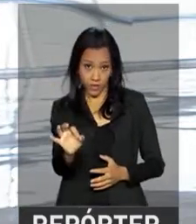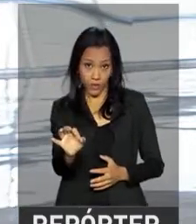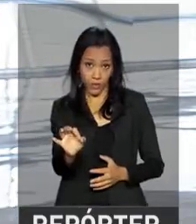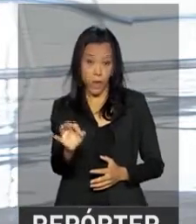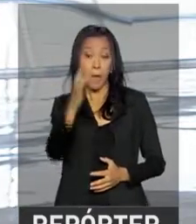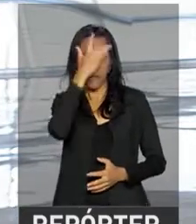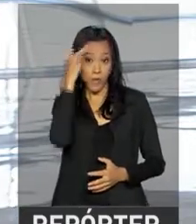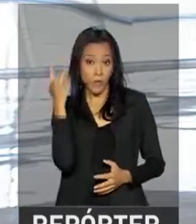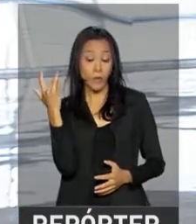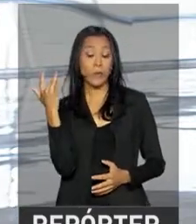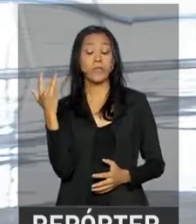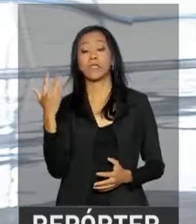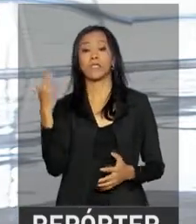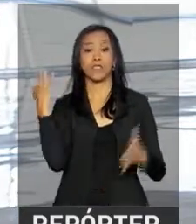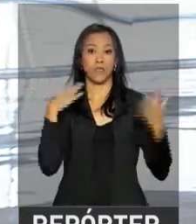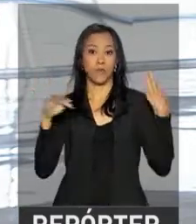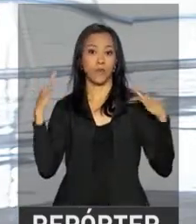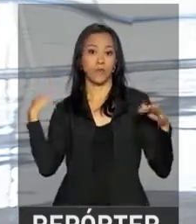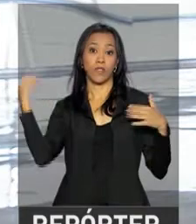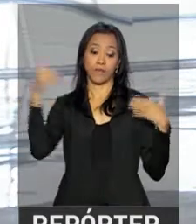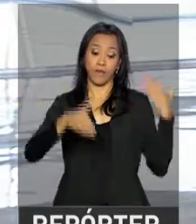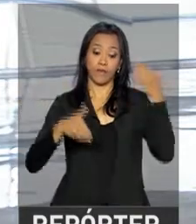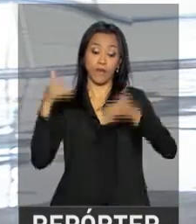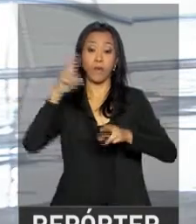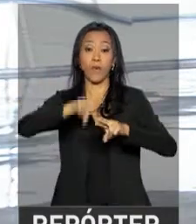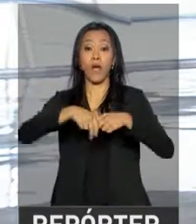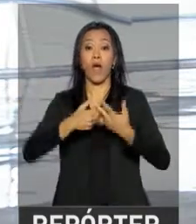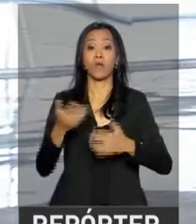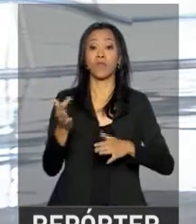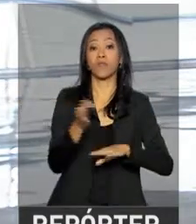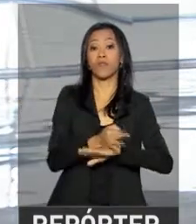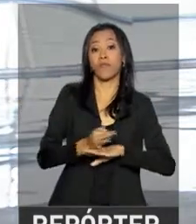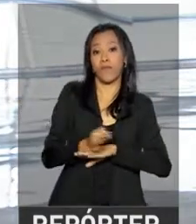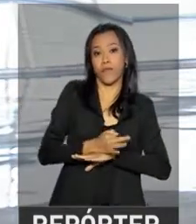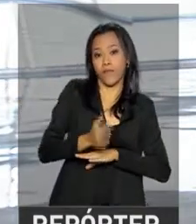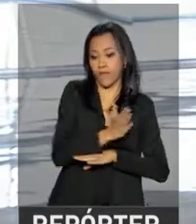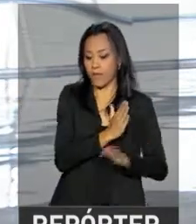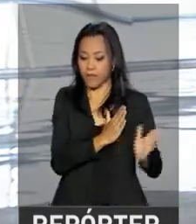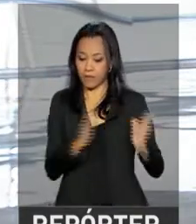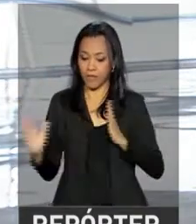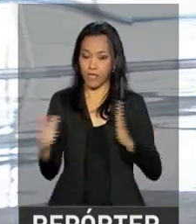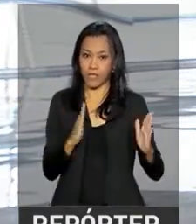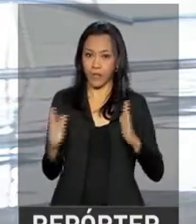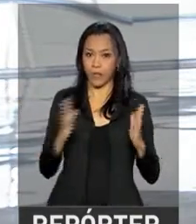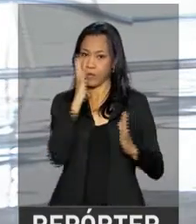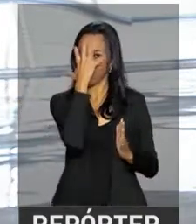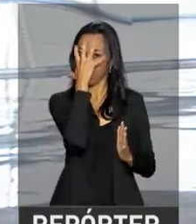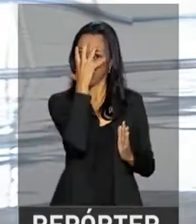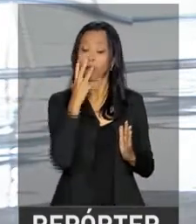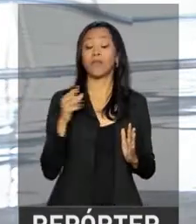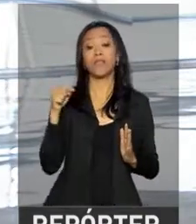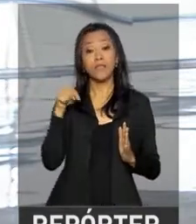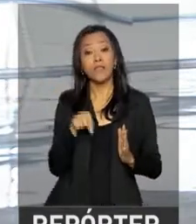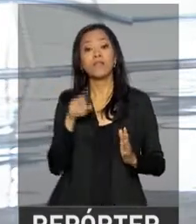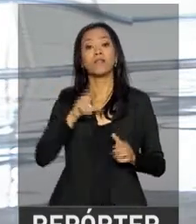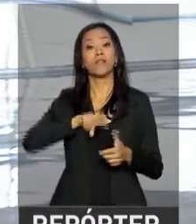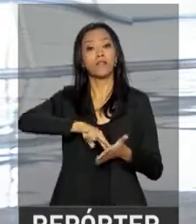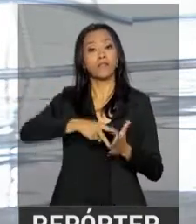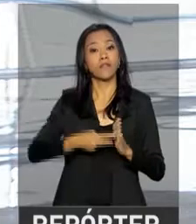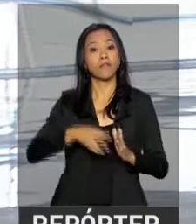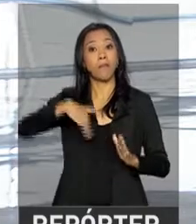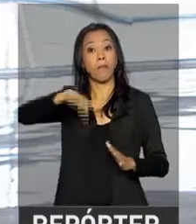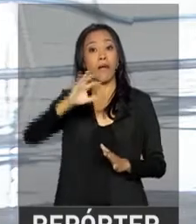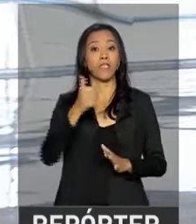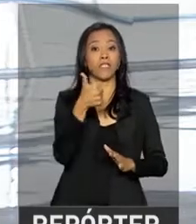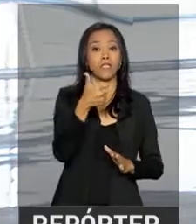no número de turistas em relação ao feriado do carnaval no ano passado, o que deve significar um fluxo de mais de 10